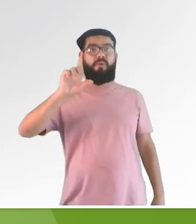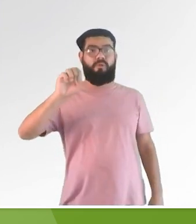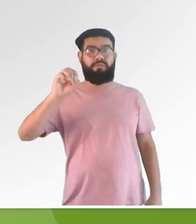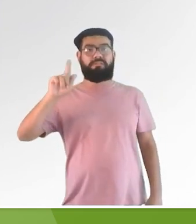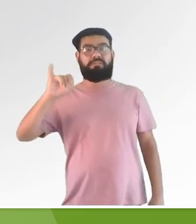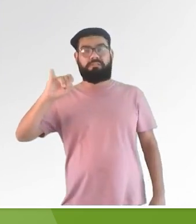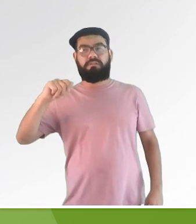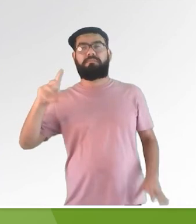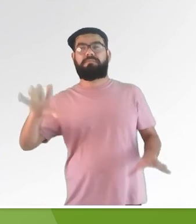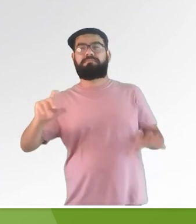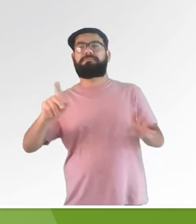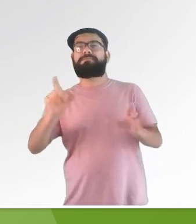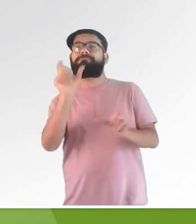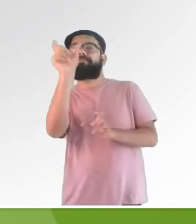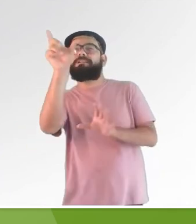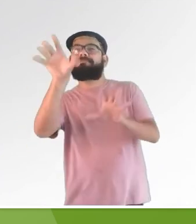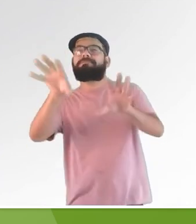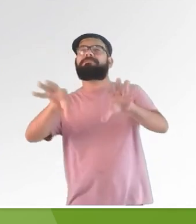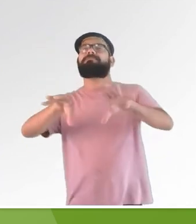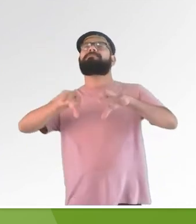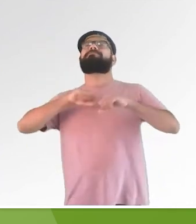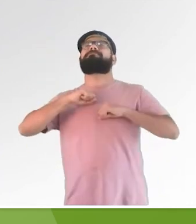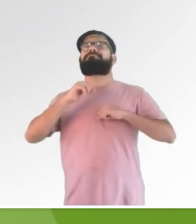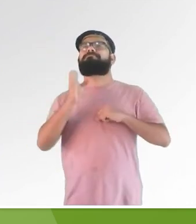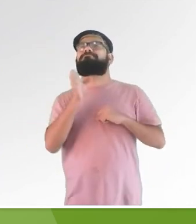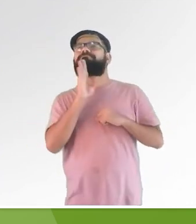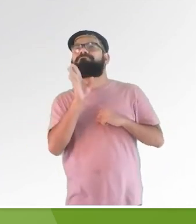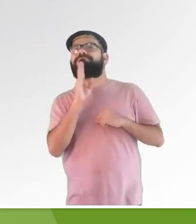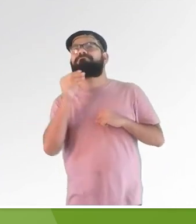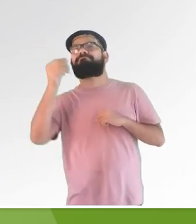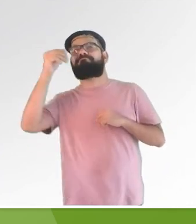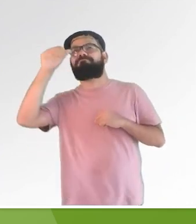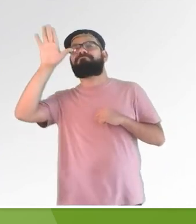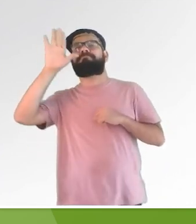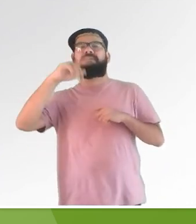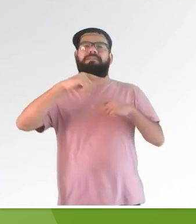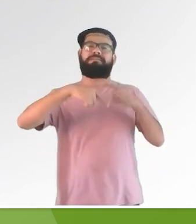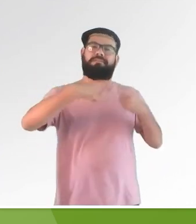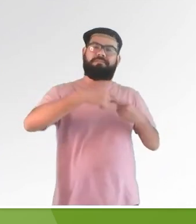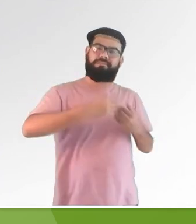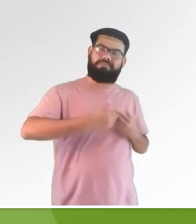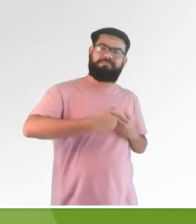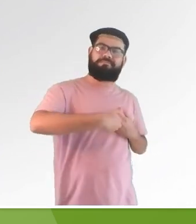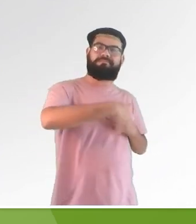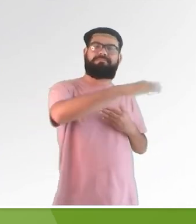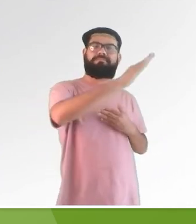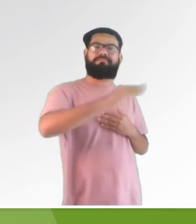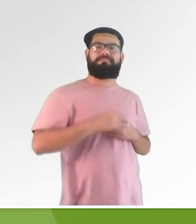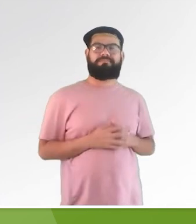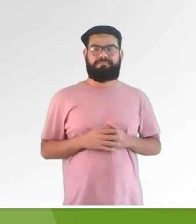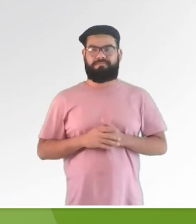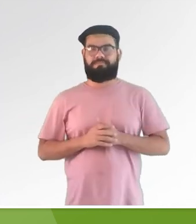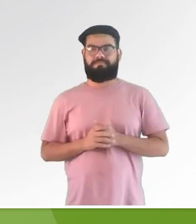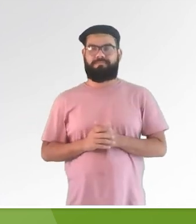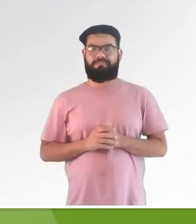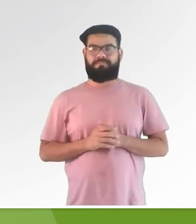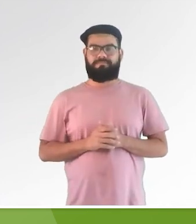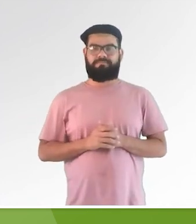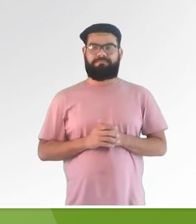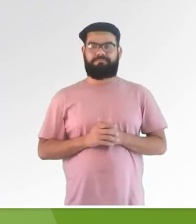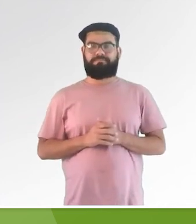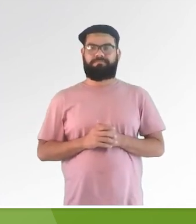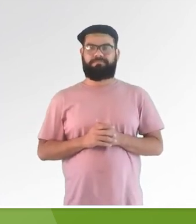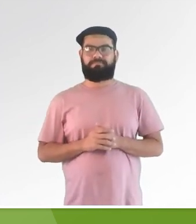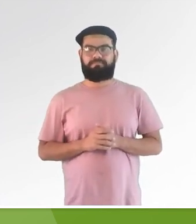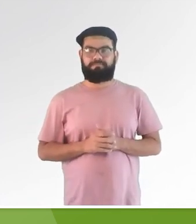apropriar para poder conduzir, a gente tentar ali, né, nos próximos conceitos aprendidos, a gente fazer essa relação. E a gente vai